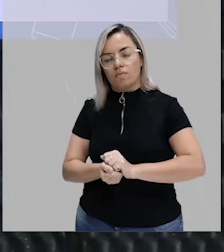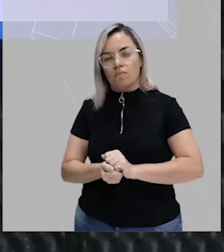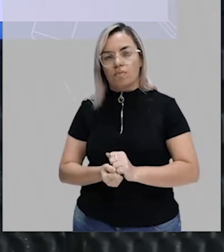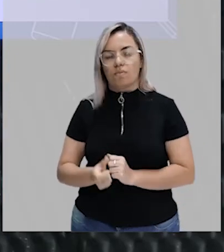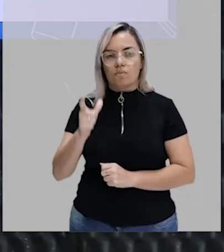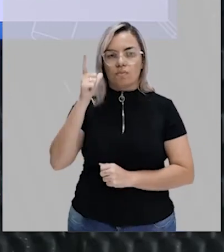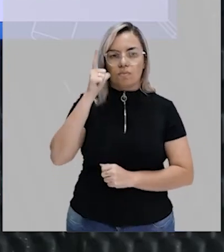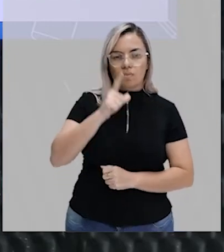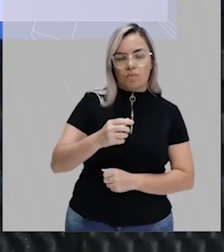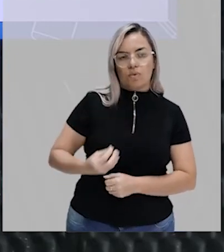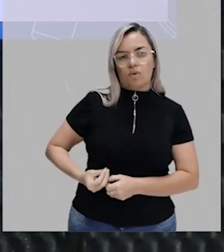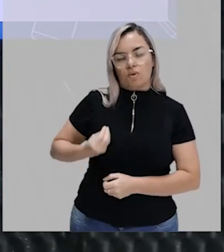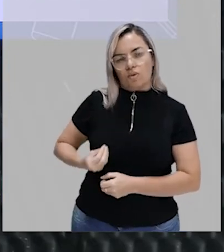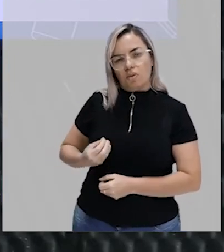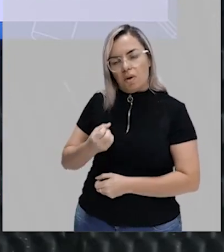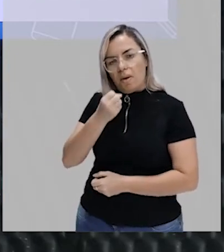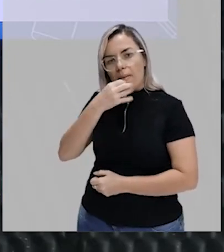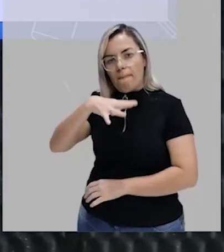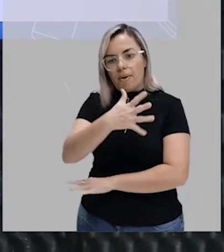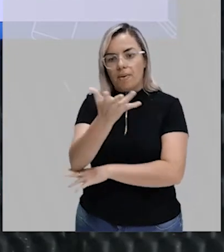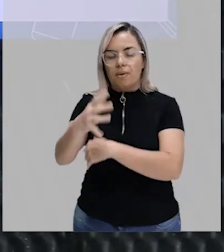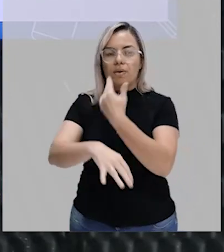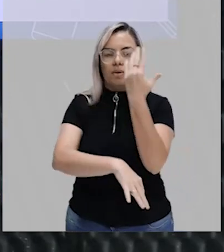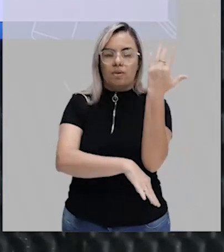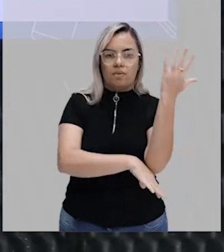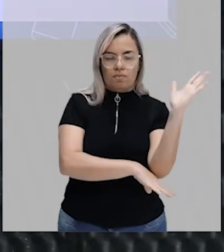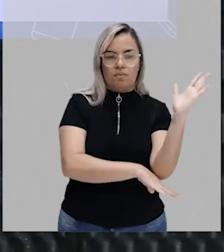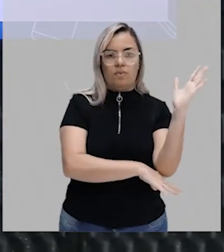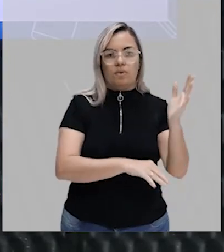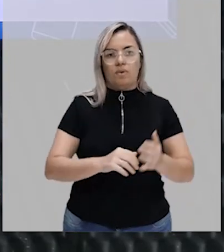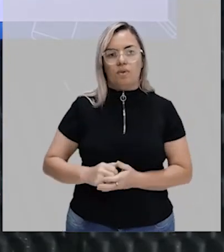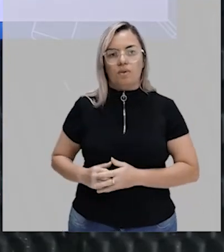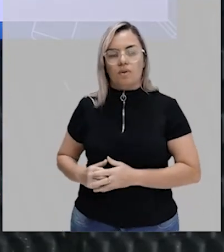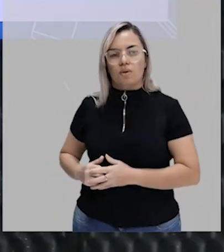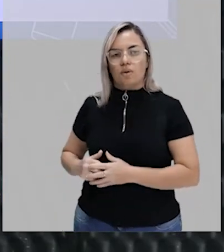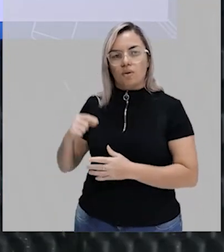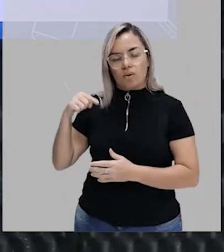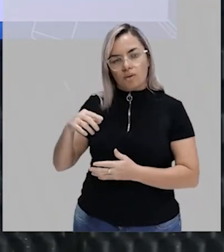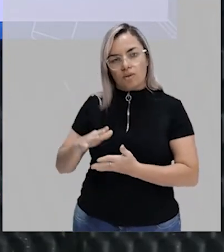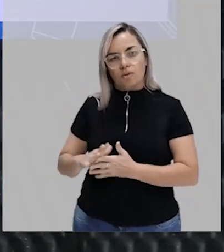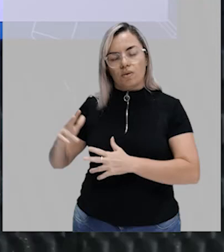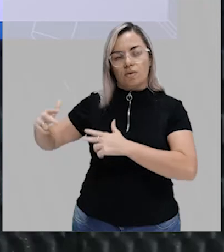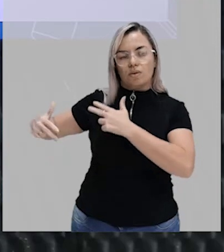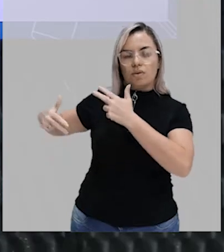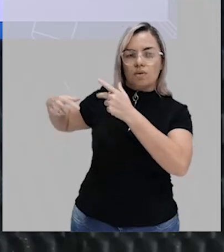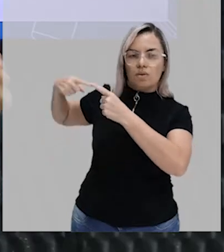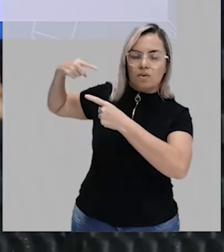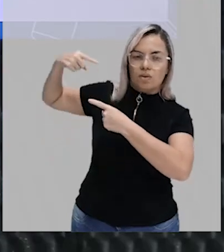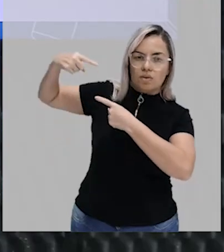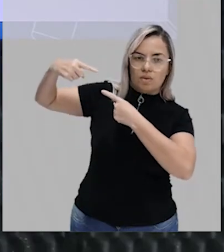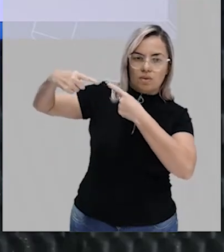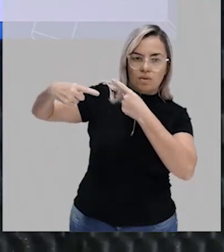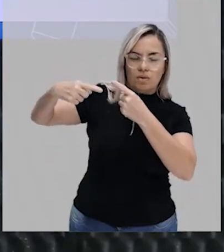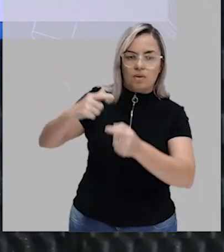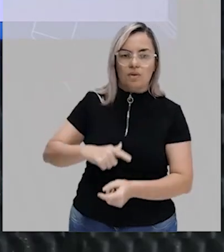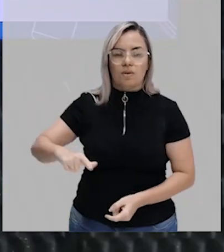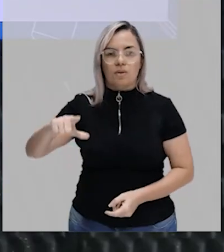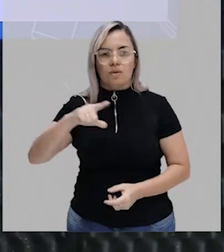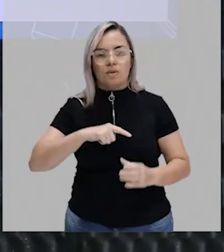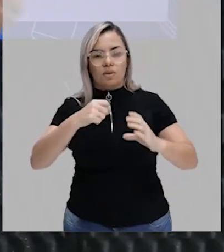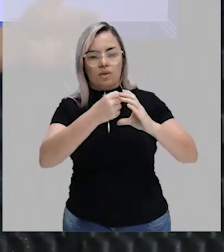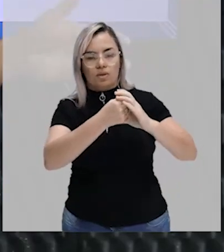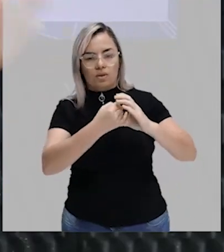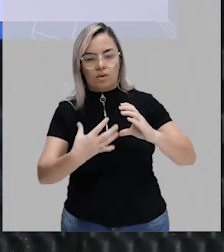você consiga viver bem no ambiente, então você vai se reproduzir e o seu descendente vai ter essa característica. Você